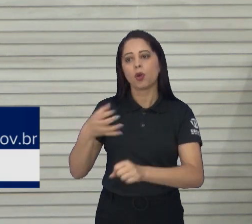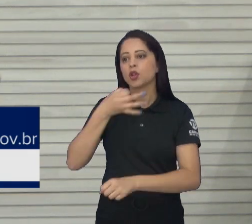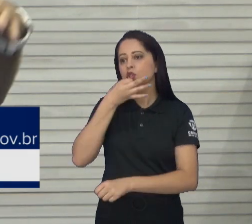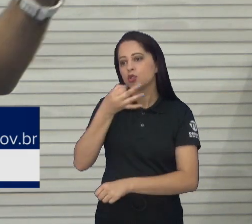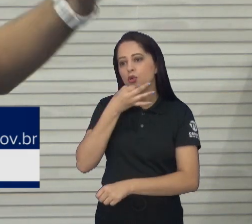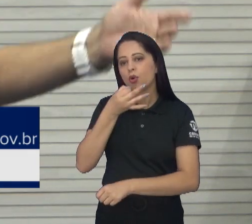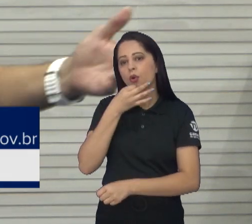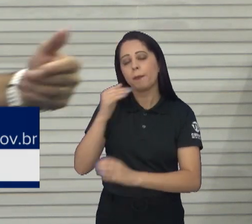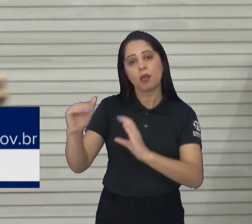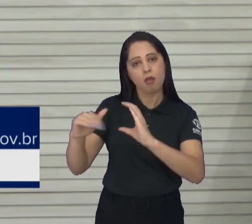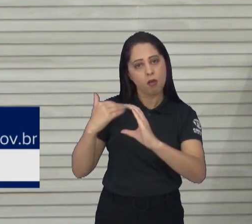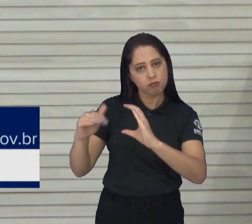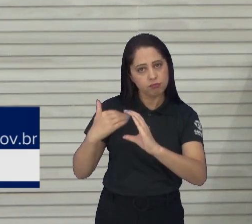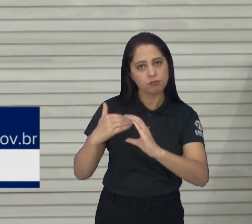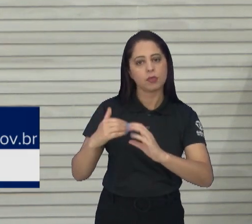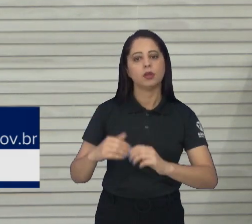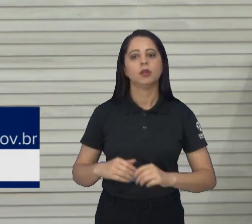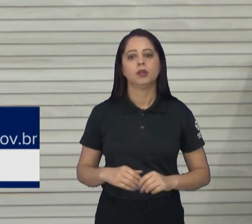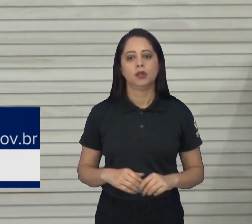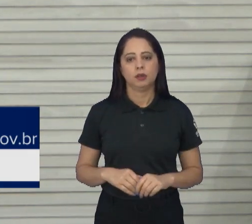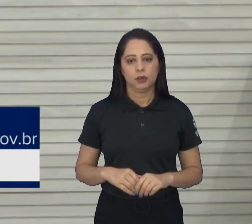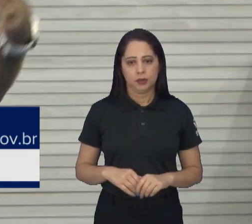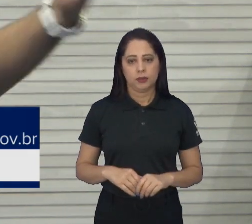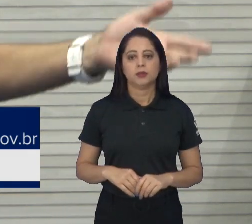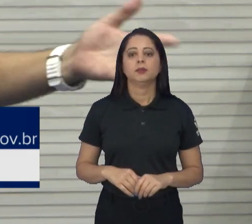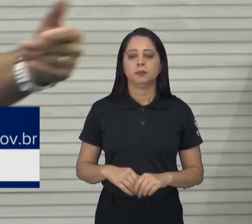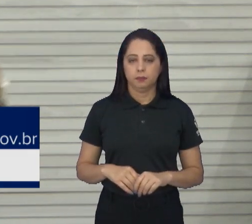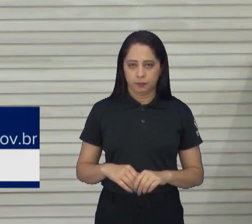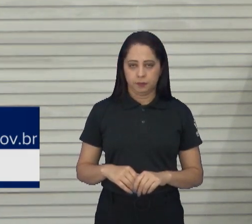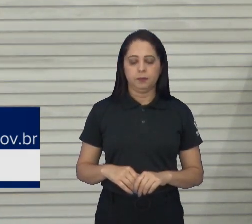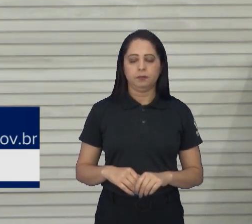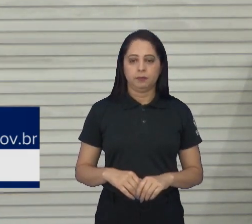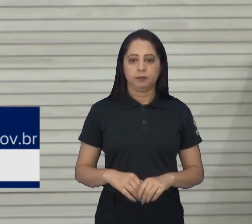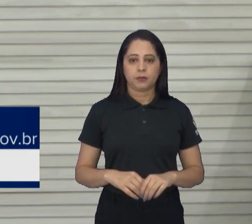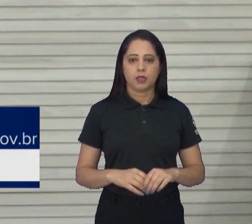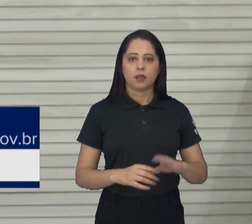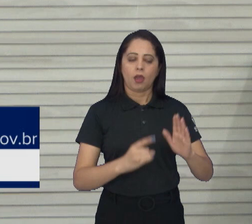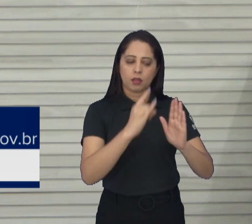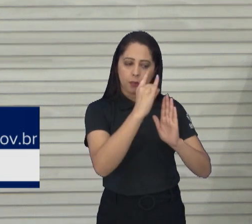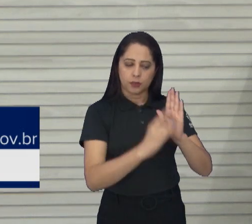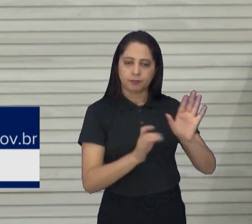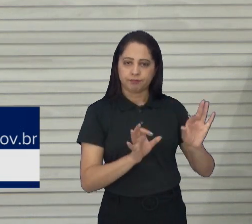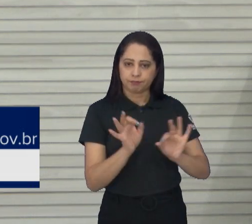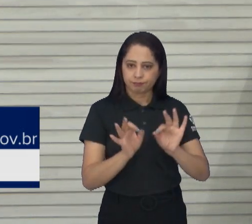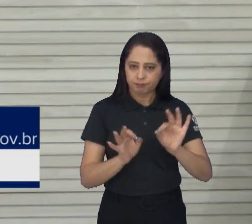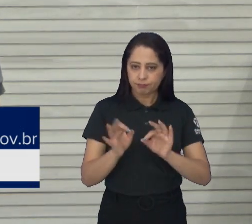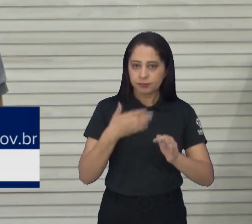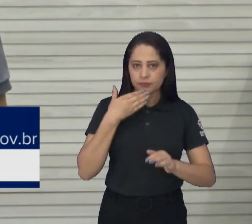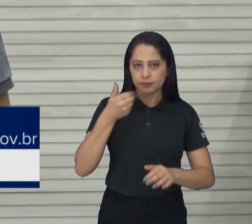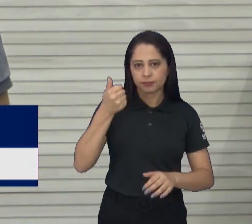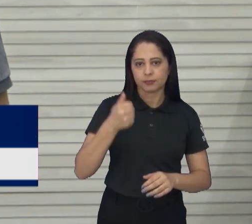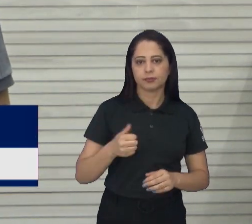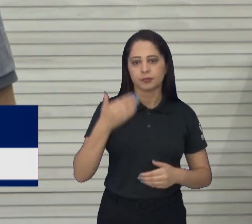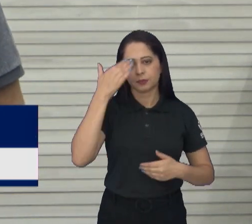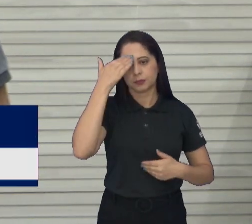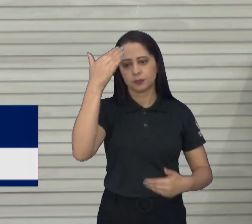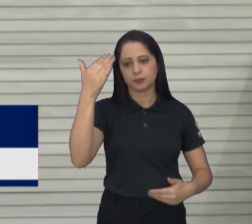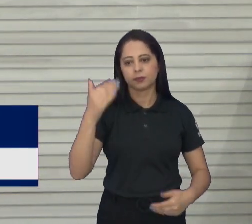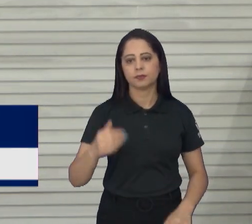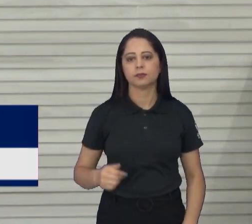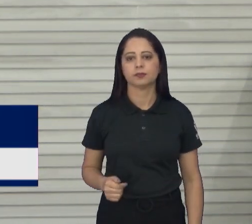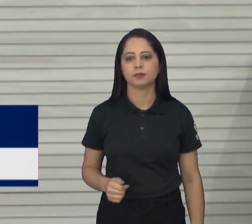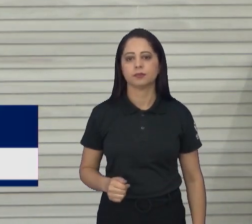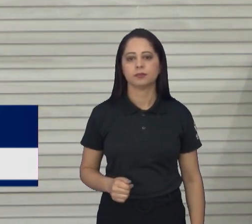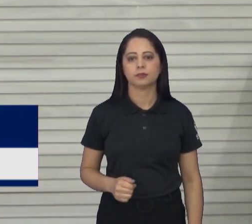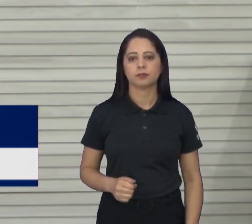novas posições, né, novos argumentos para que a gente possa discutir ainda mais. Obrigado, presidente, e